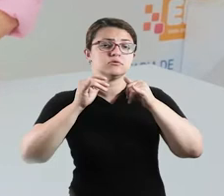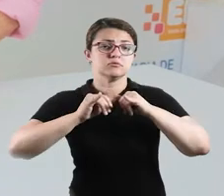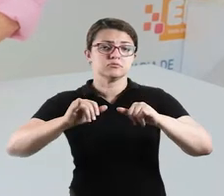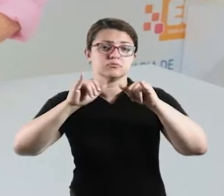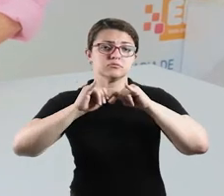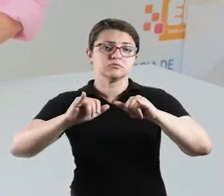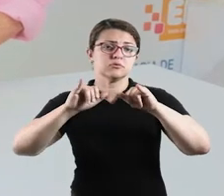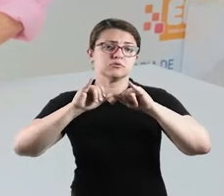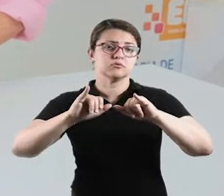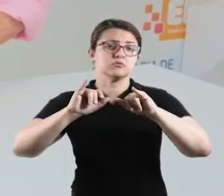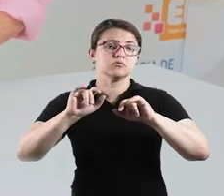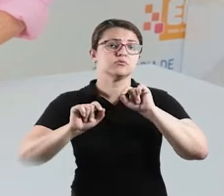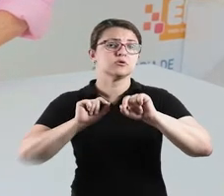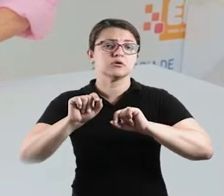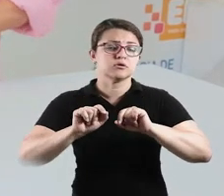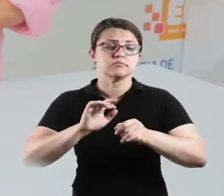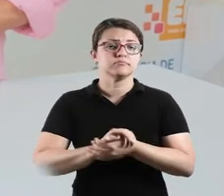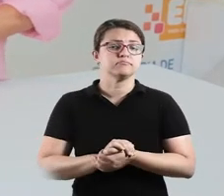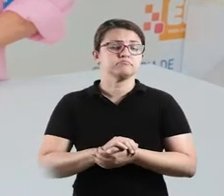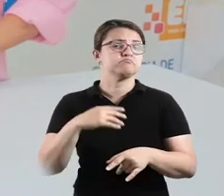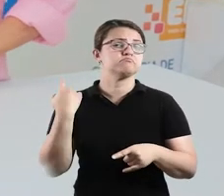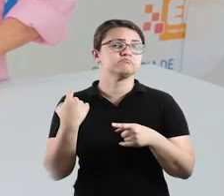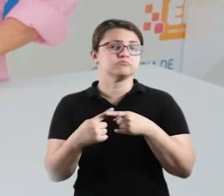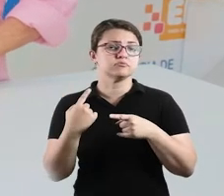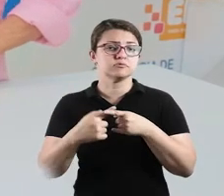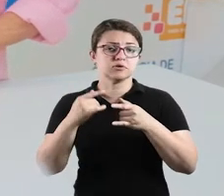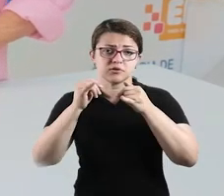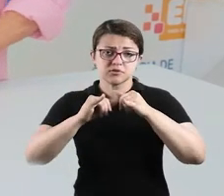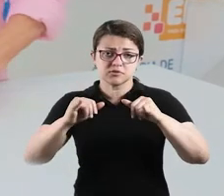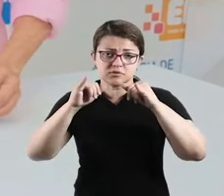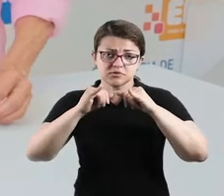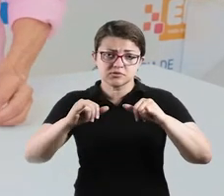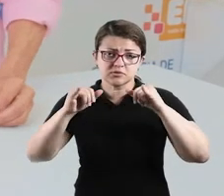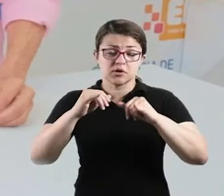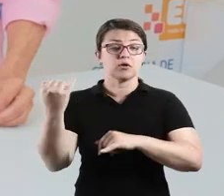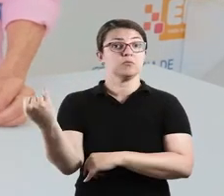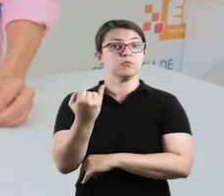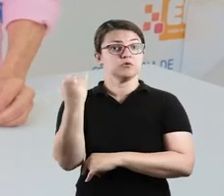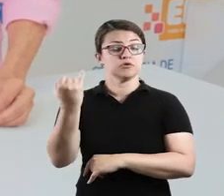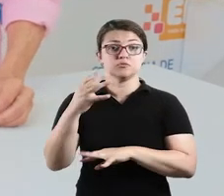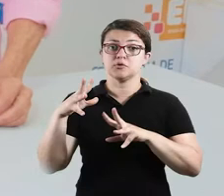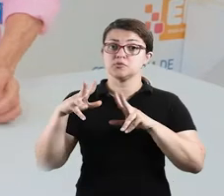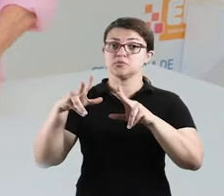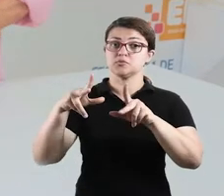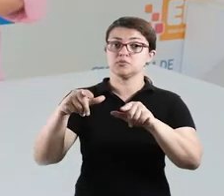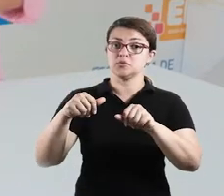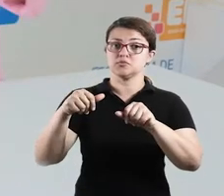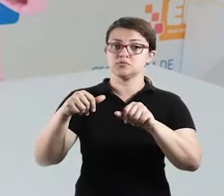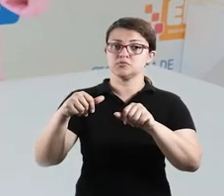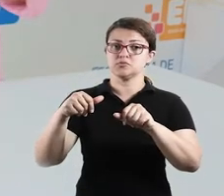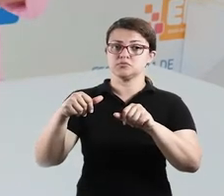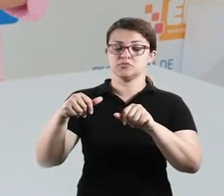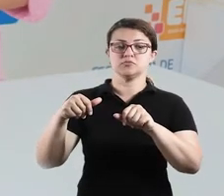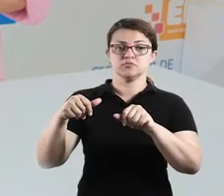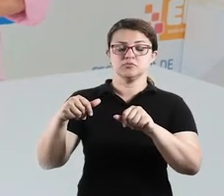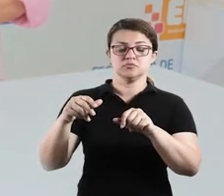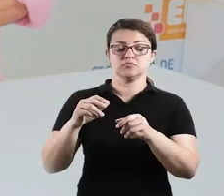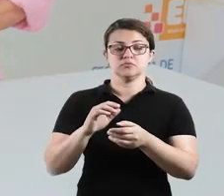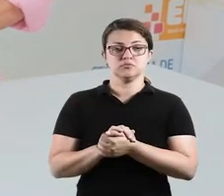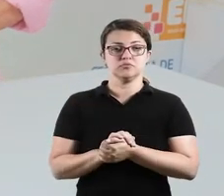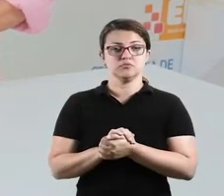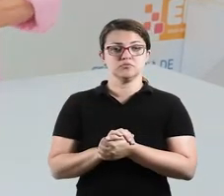nessa notícia? Por que essa notícia é de interesse público? Ou seja, olha só a questão